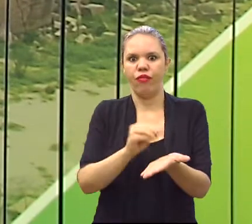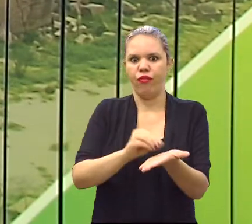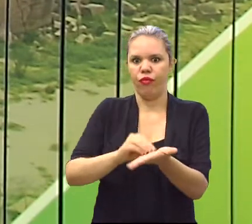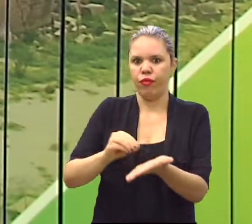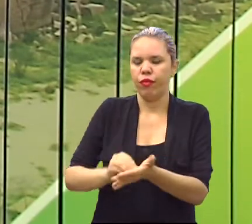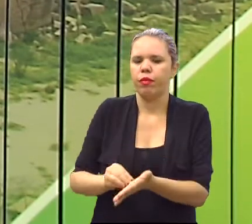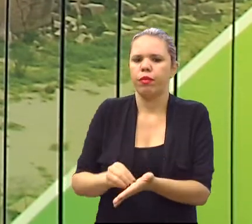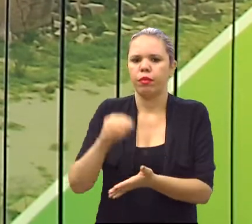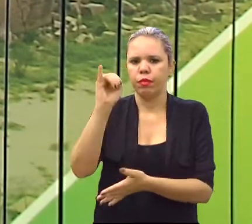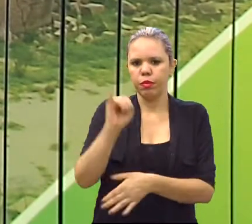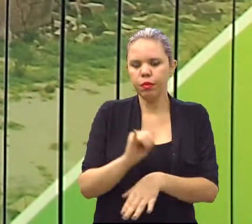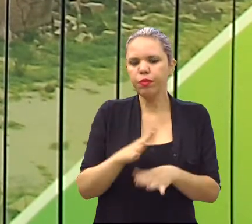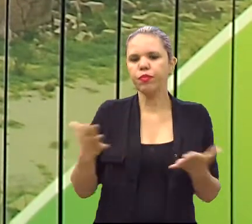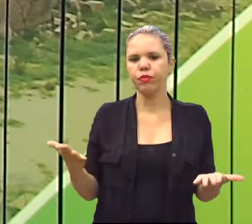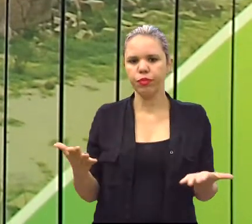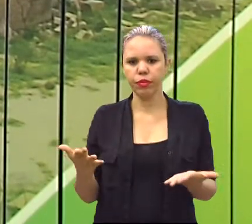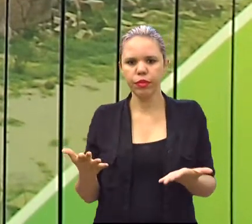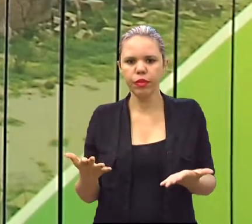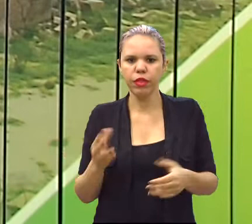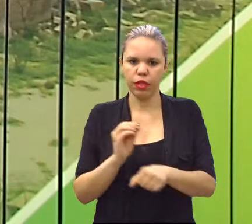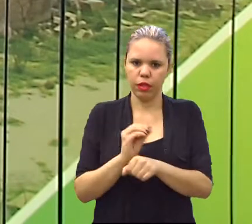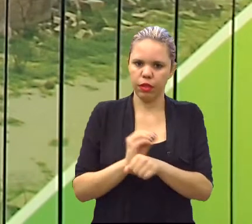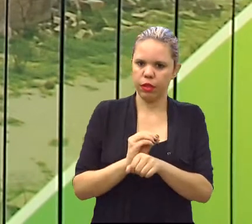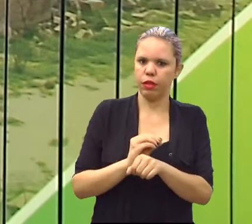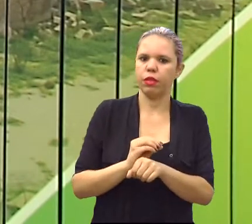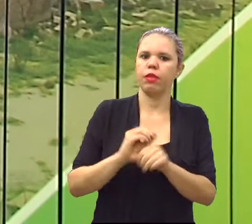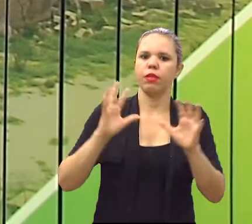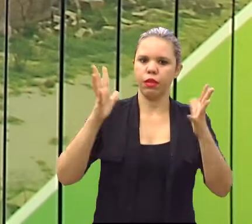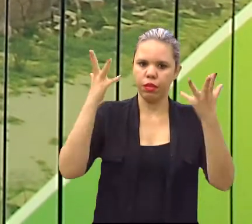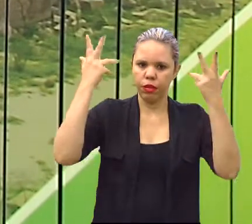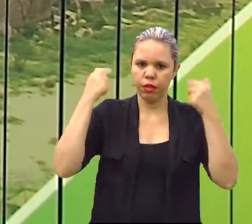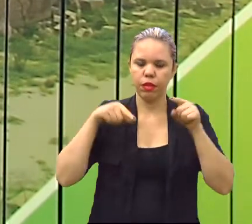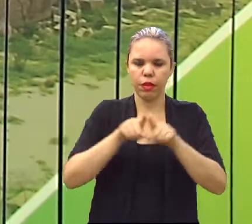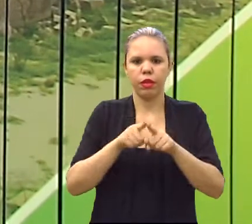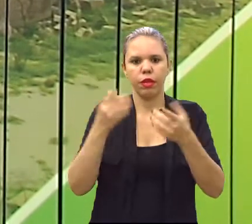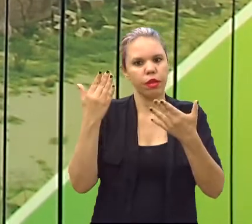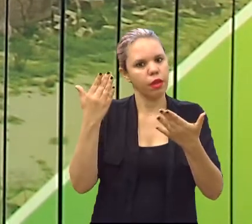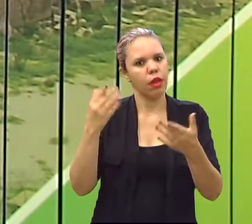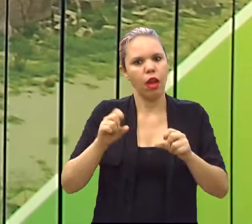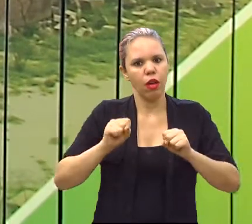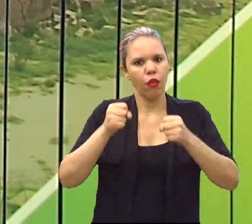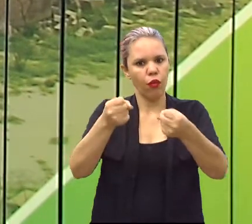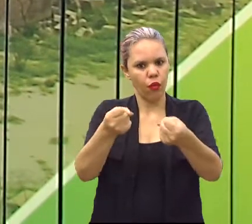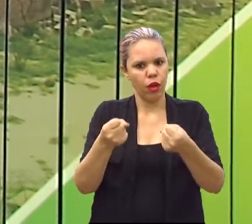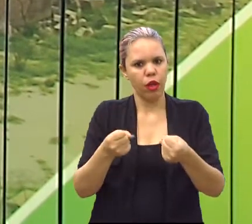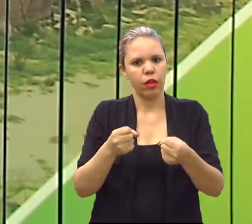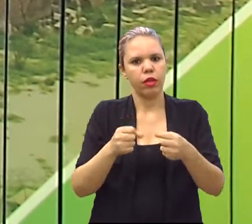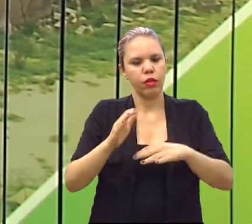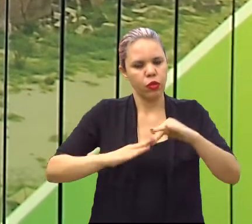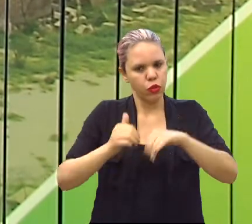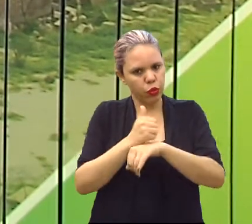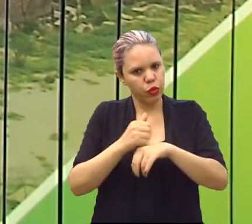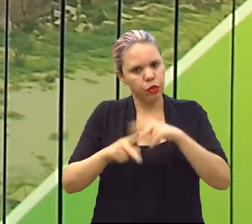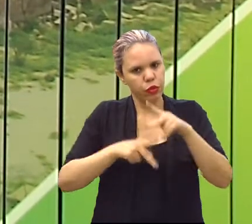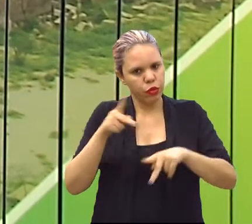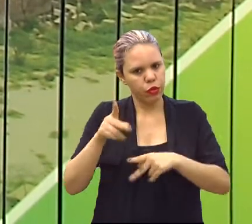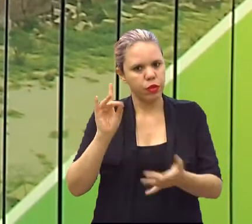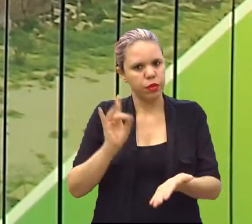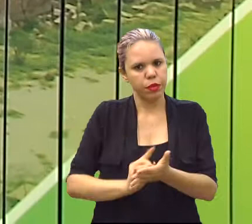União Internacional para a Conservação da Natureza e sobrevive graças a esforços de